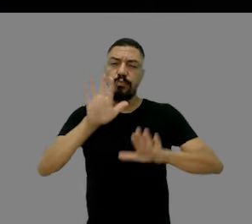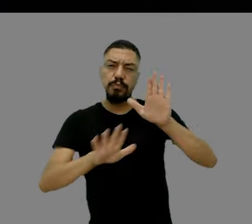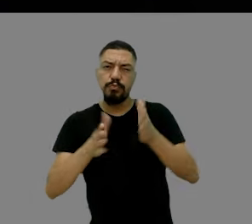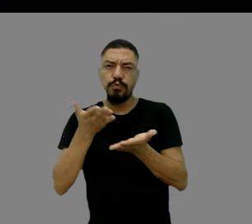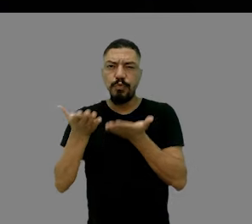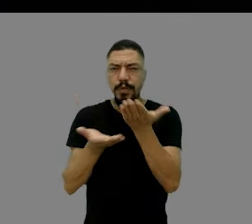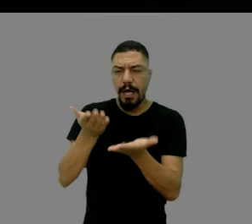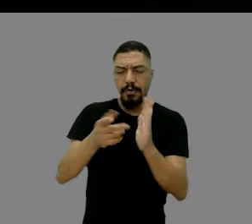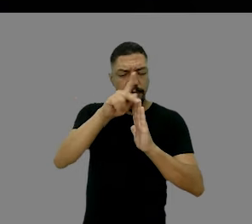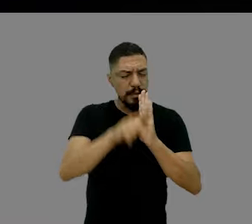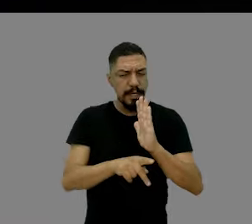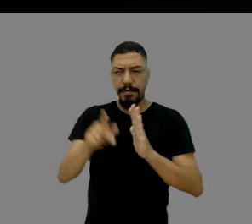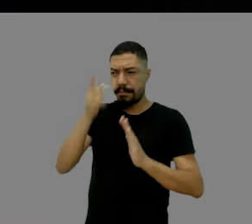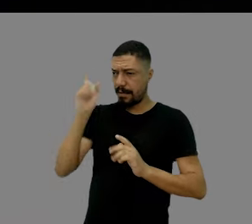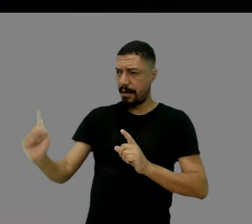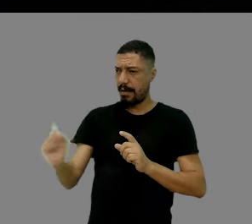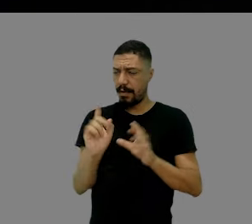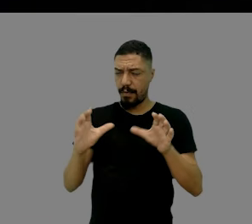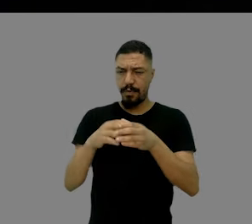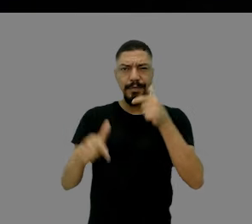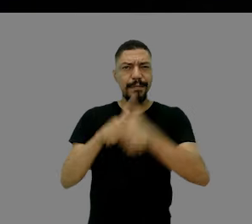que a gente consiga ter uma cadeia mais forte,